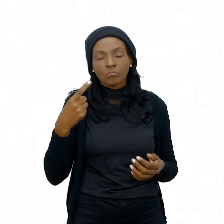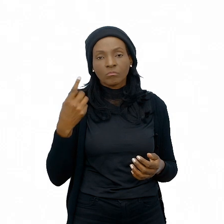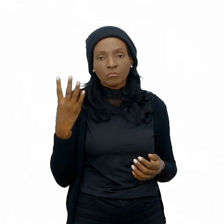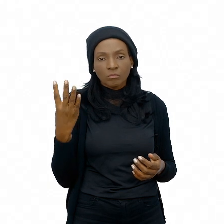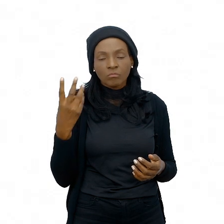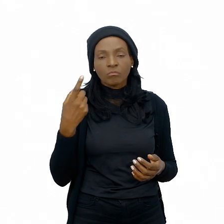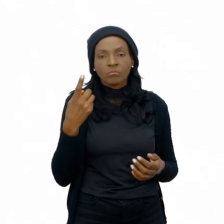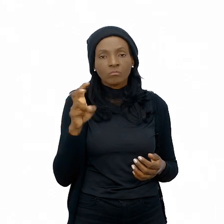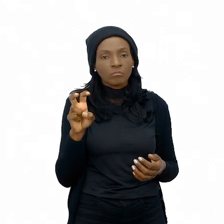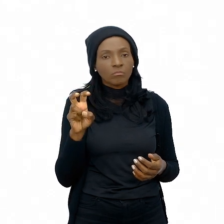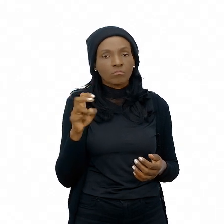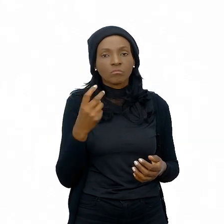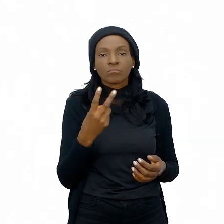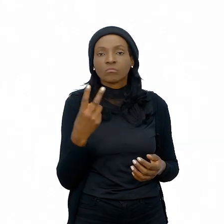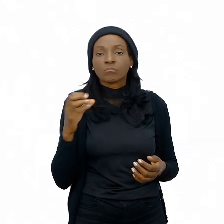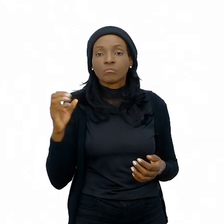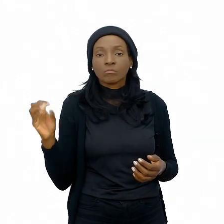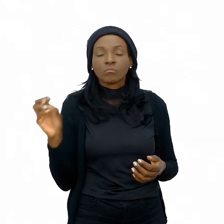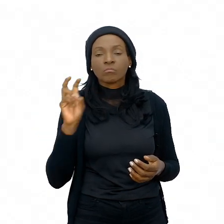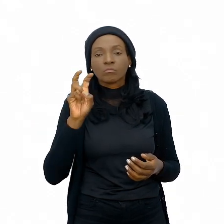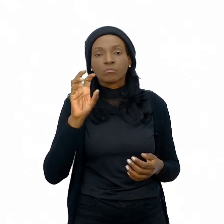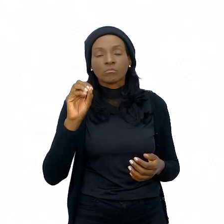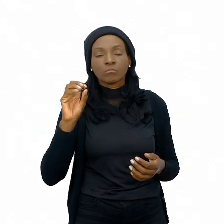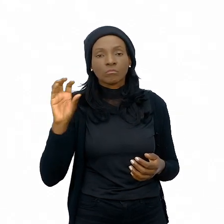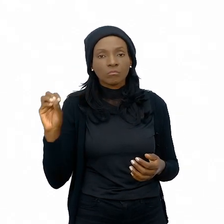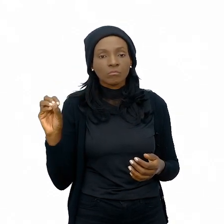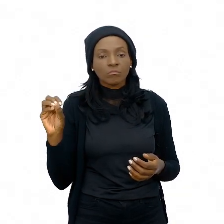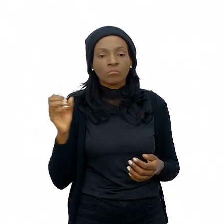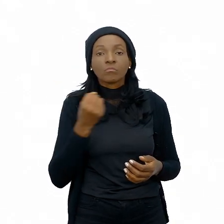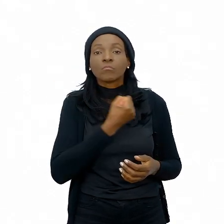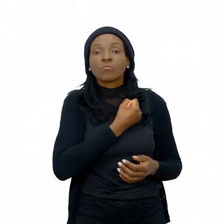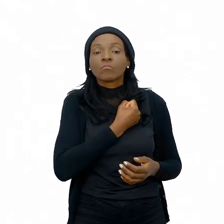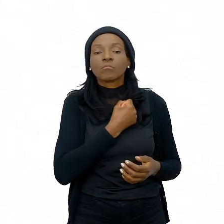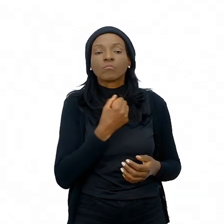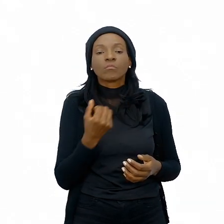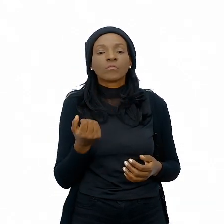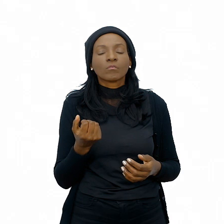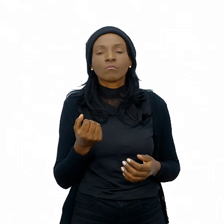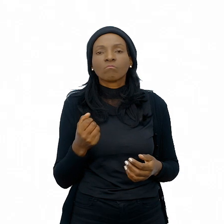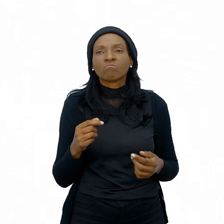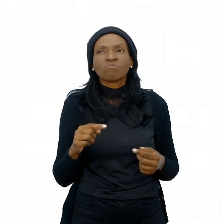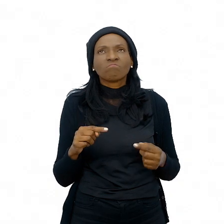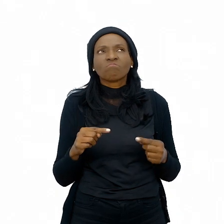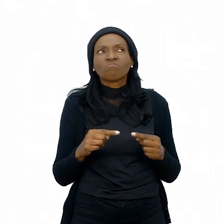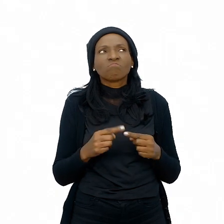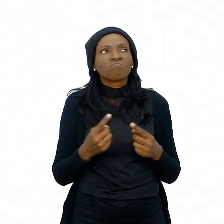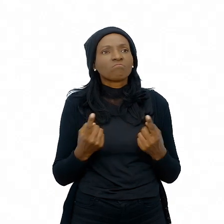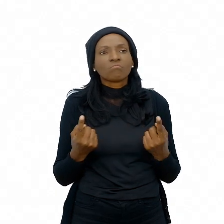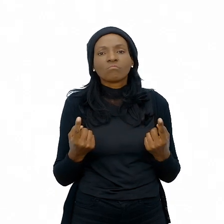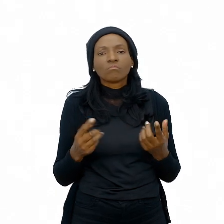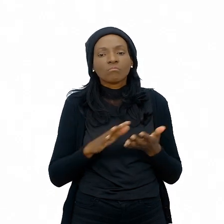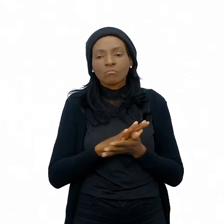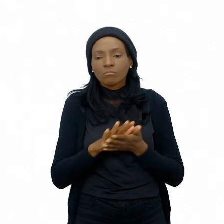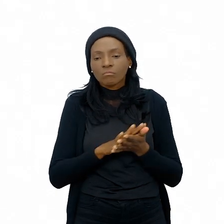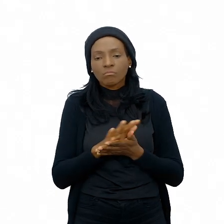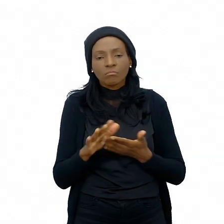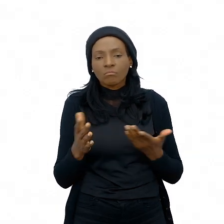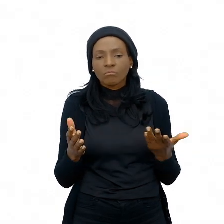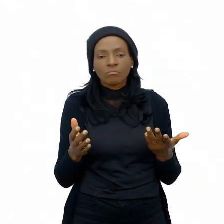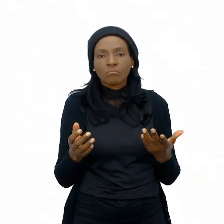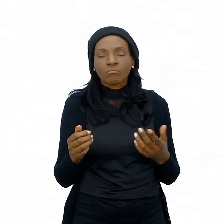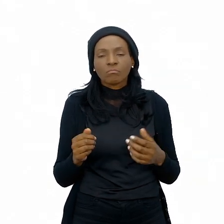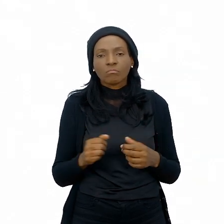14, o 15, o 200, o 500. São números que não remetem a nenhum